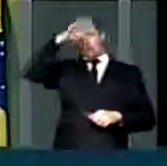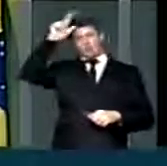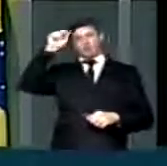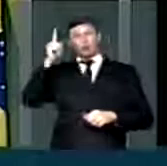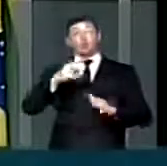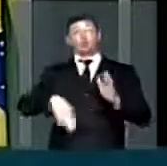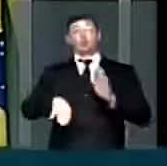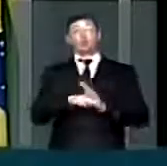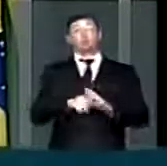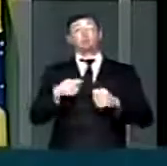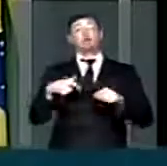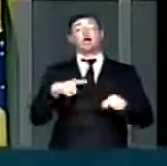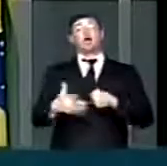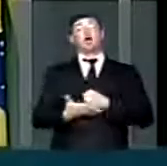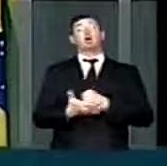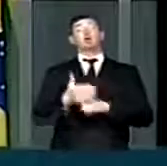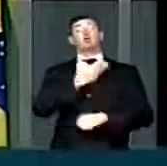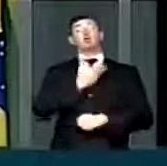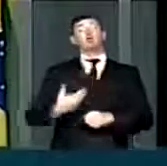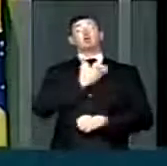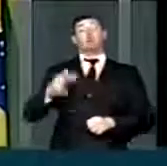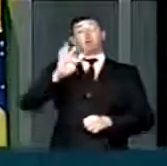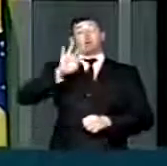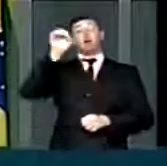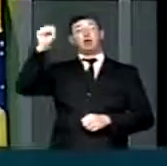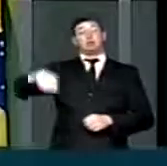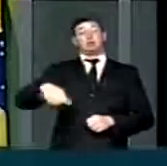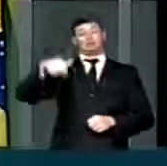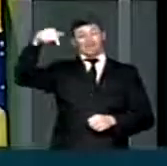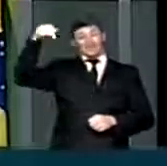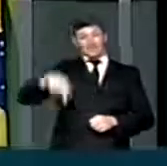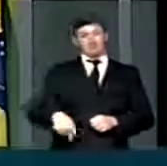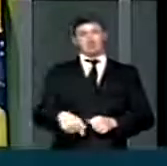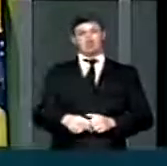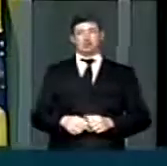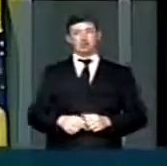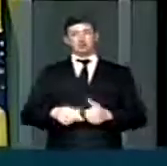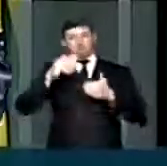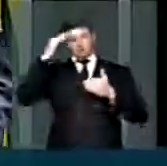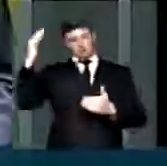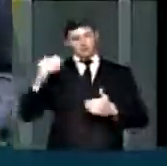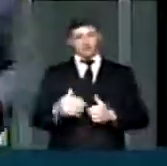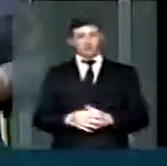ter esta ajuda do governo federal e das autoridades aqui do Planalto. Obrigado, senhor presidente.